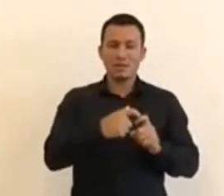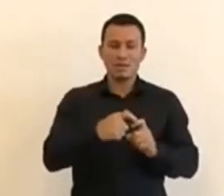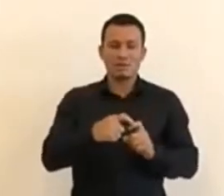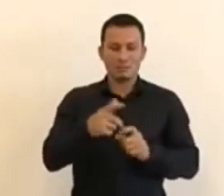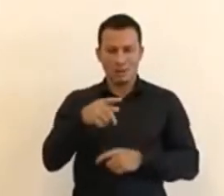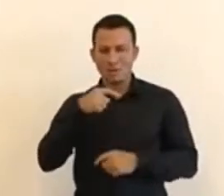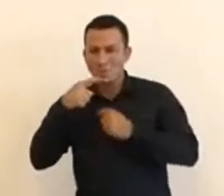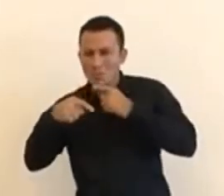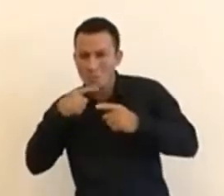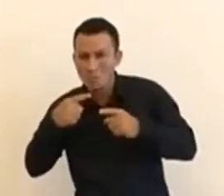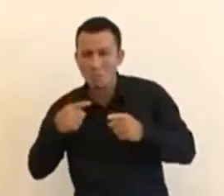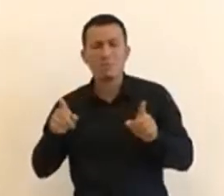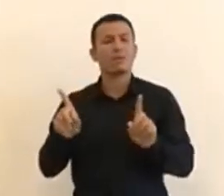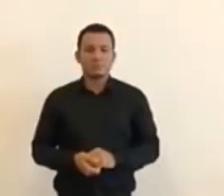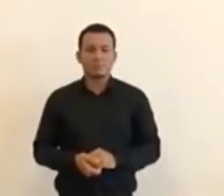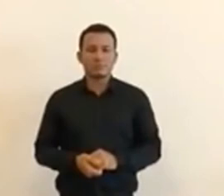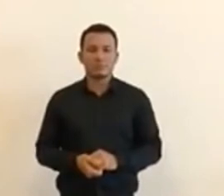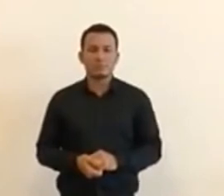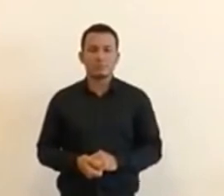não existe.